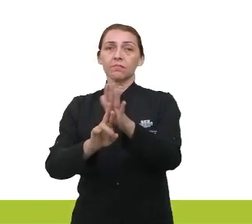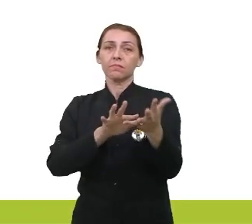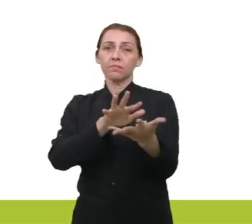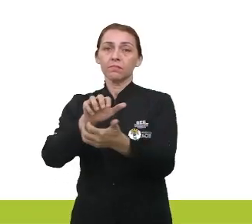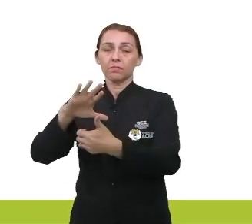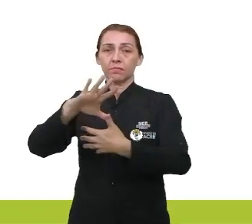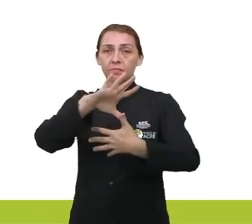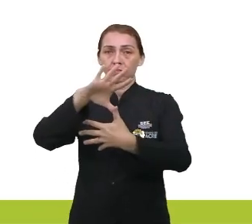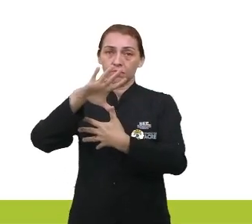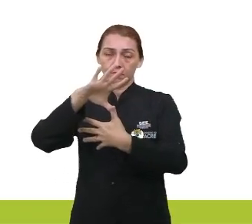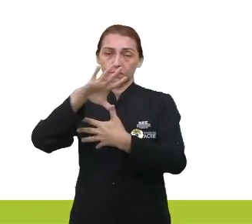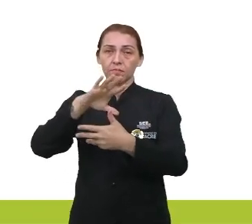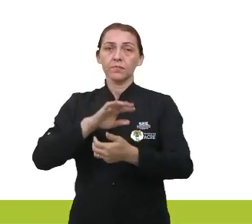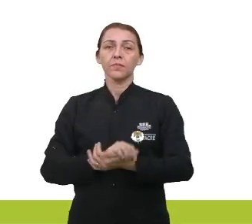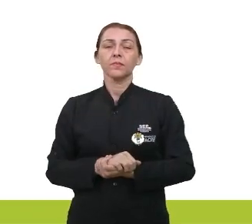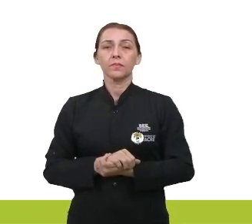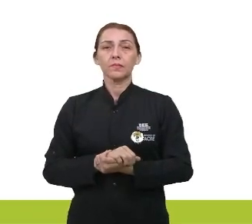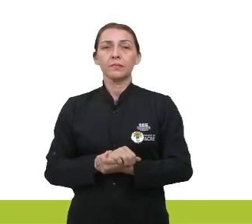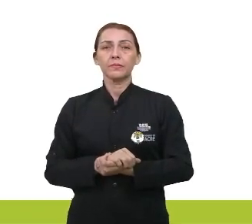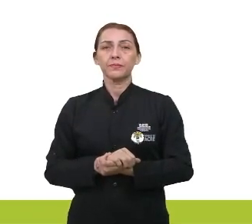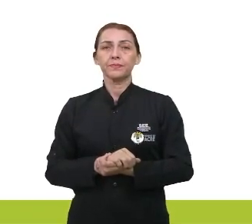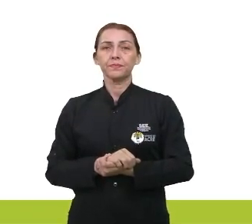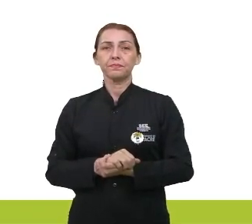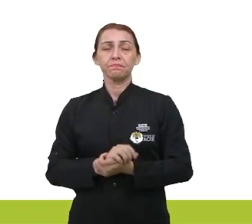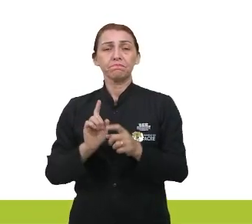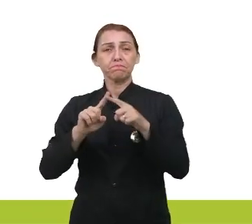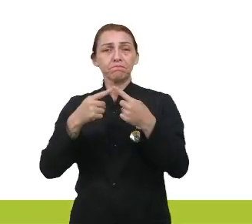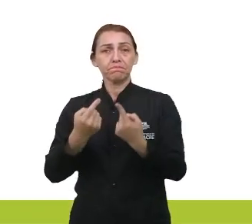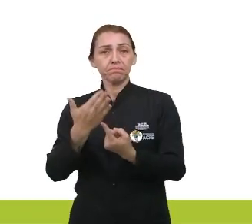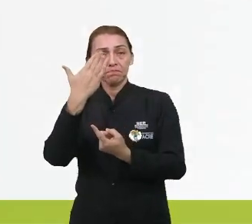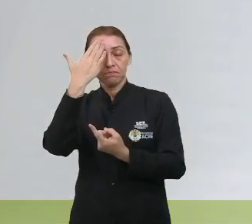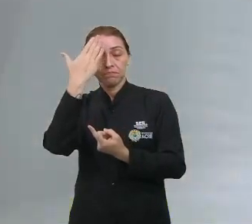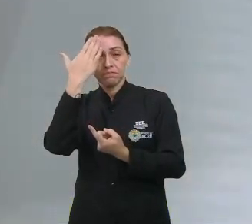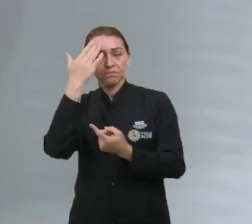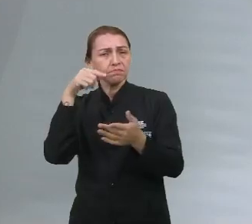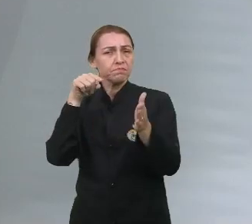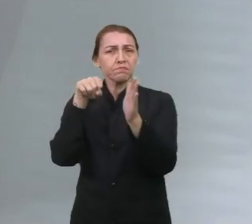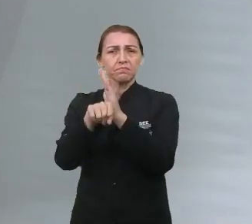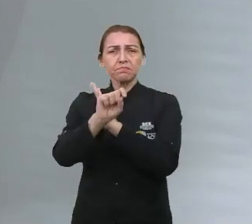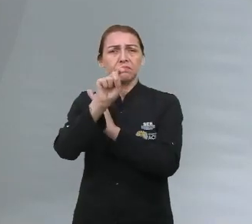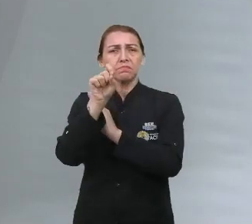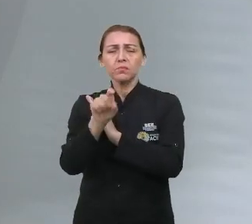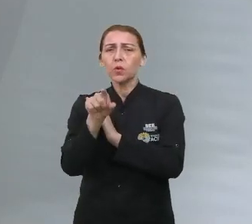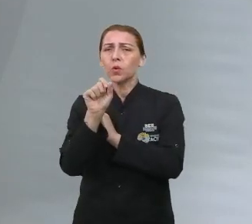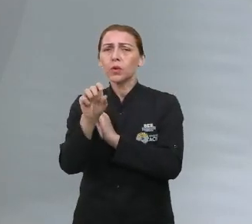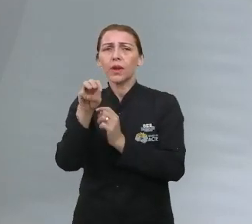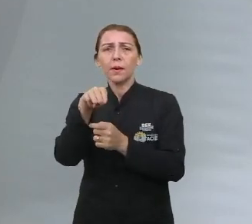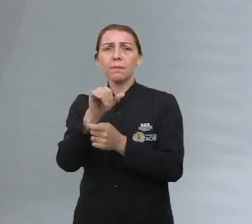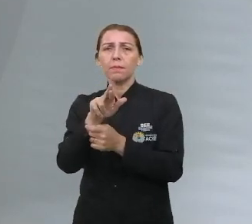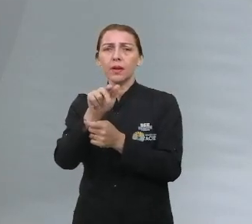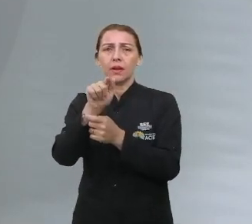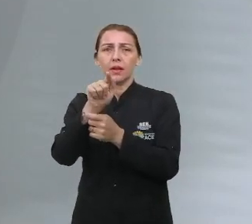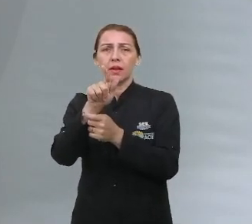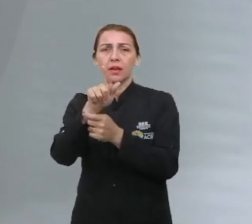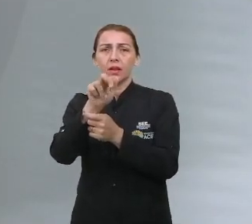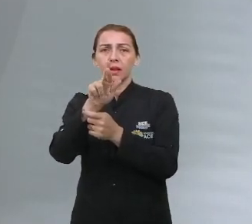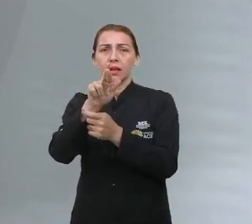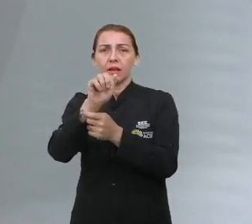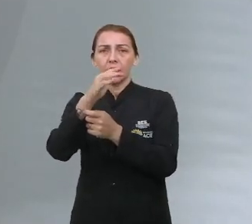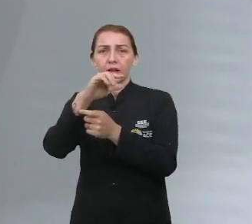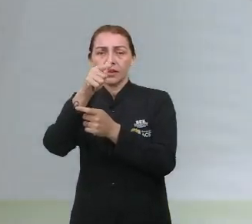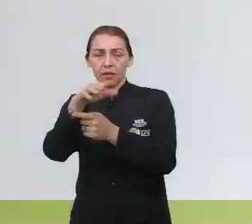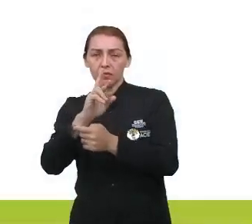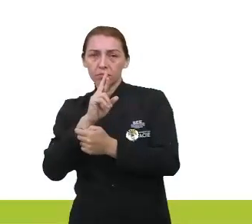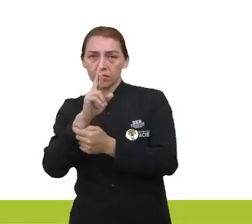do planisfério terrestre. Pessoal, mas vamos então aí a uma pergunta. O que é migração? Vamos